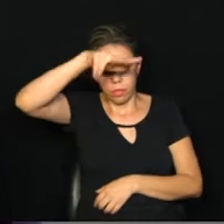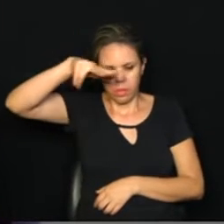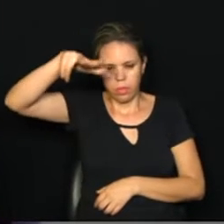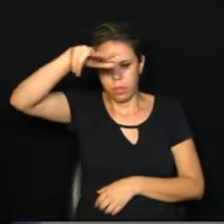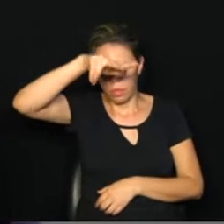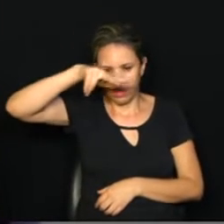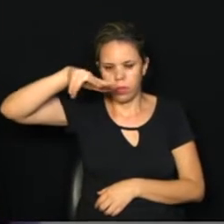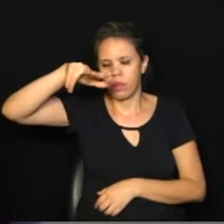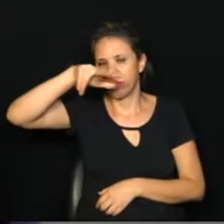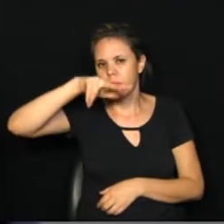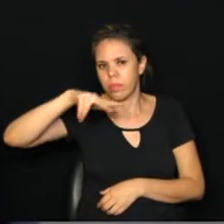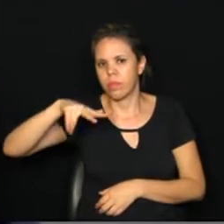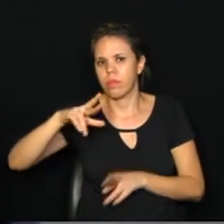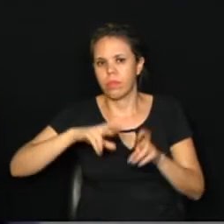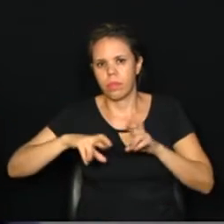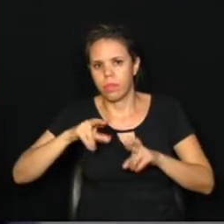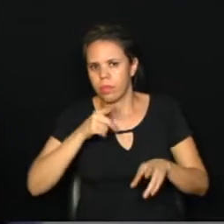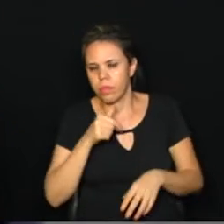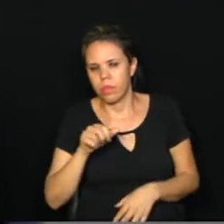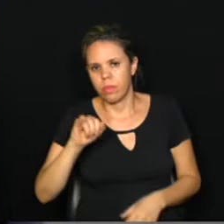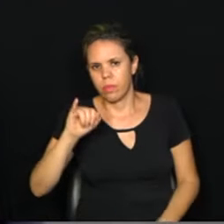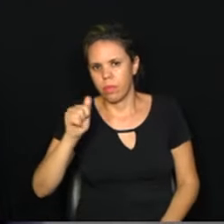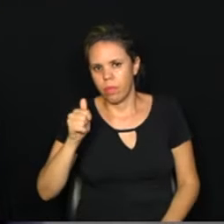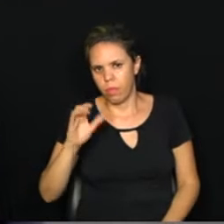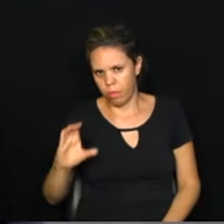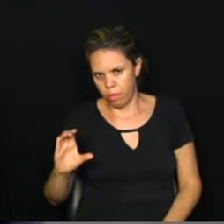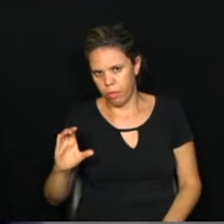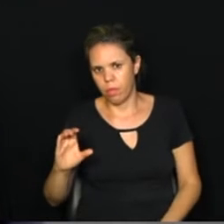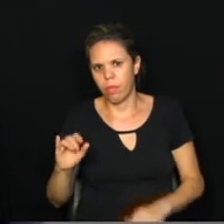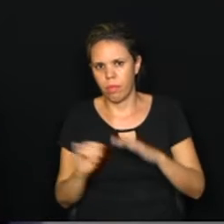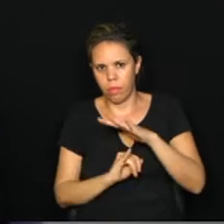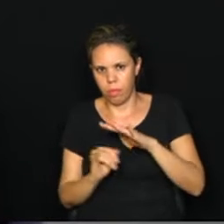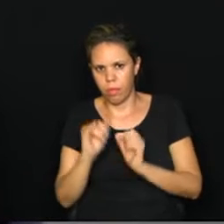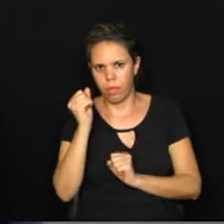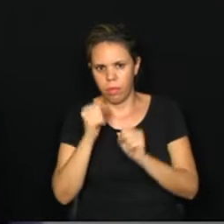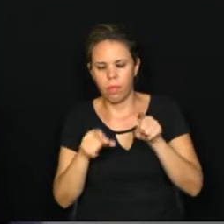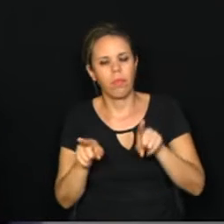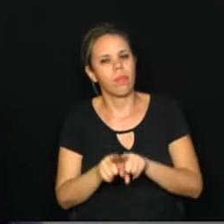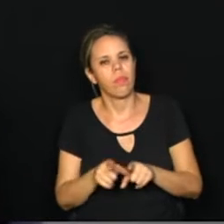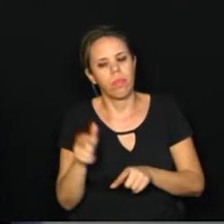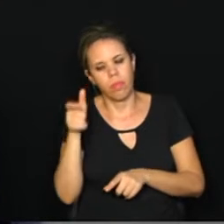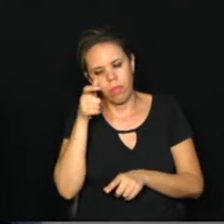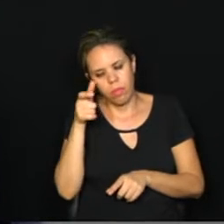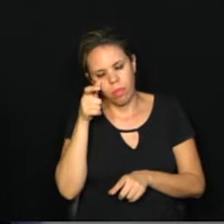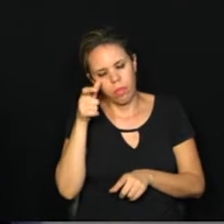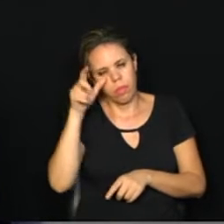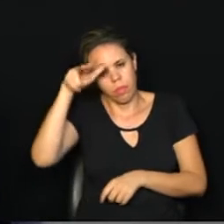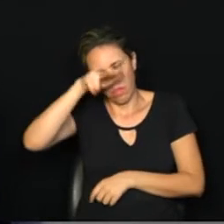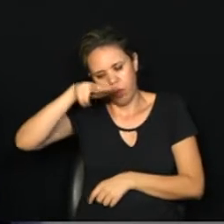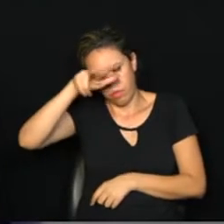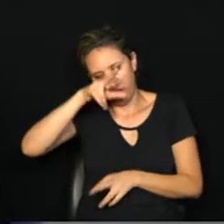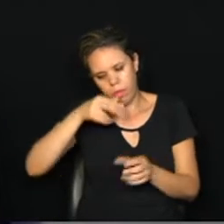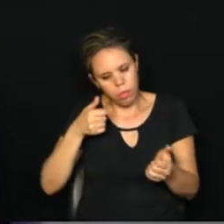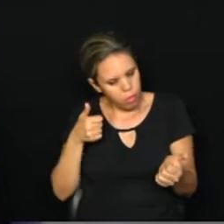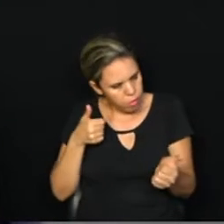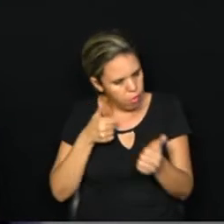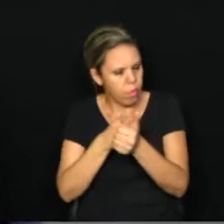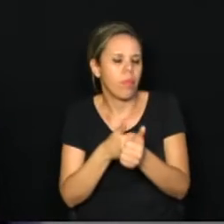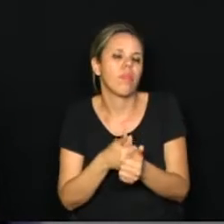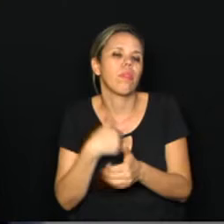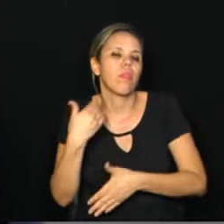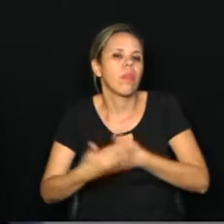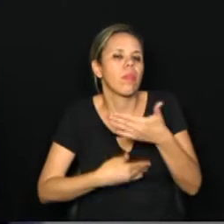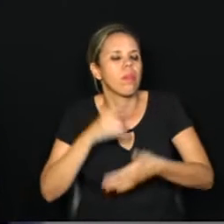inclusive, do CIAGRO, do IAC, e a partir desse monitoramento é feito o acompanhamento